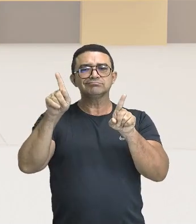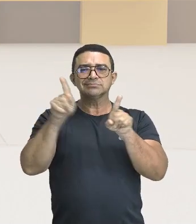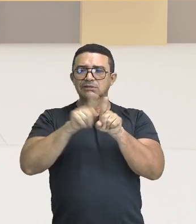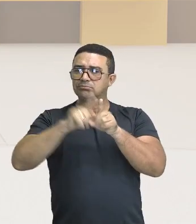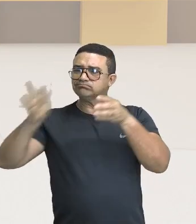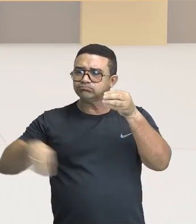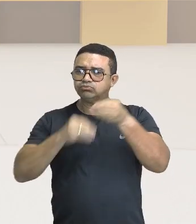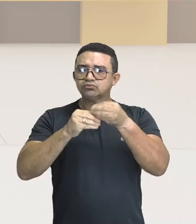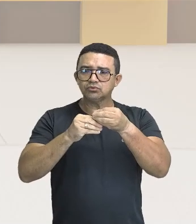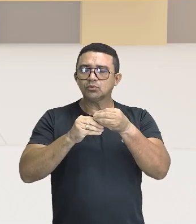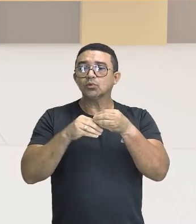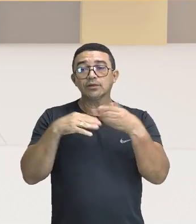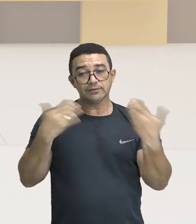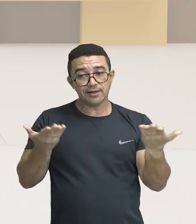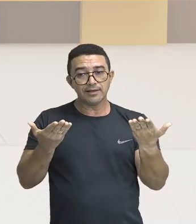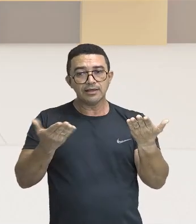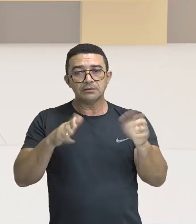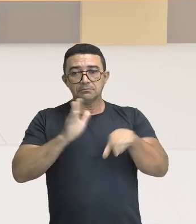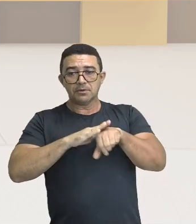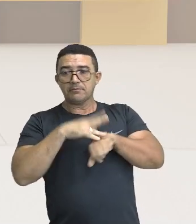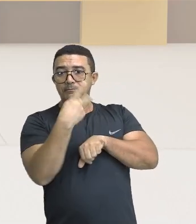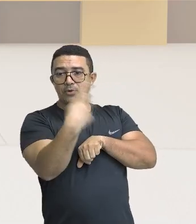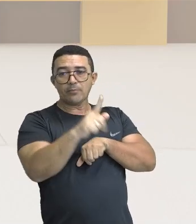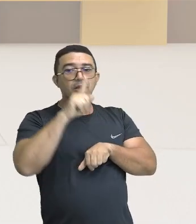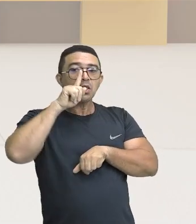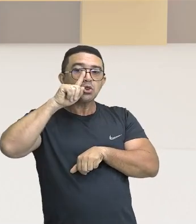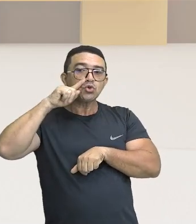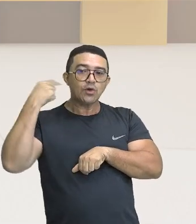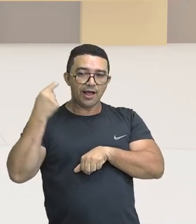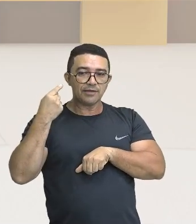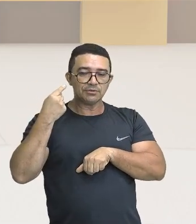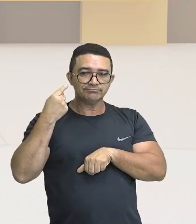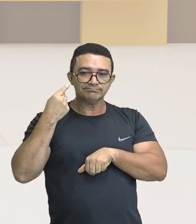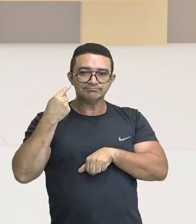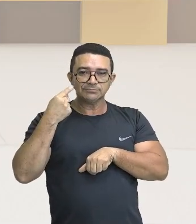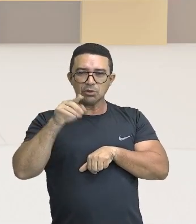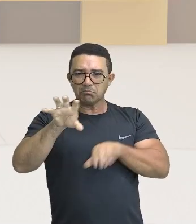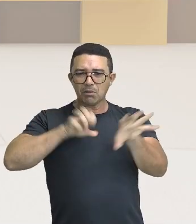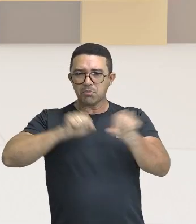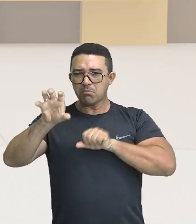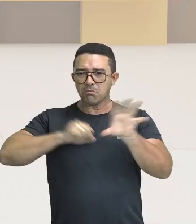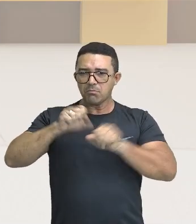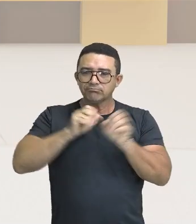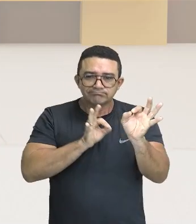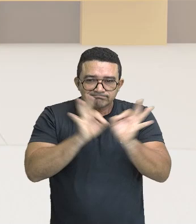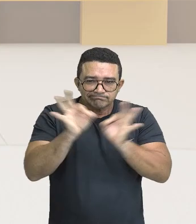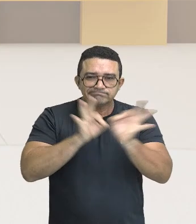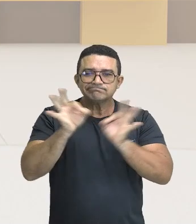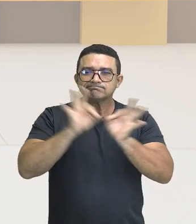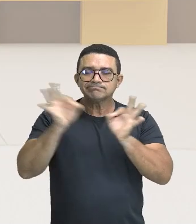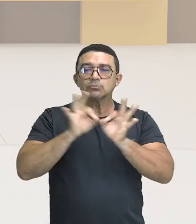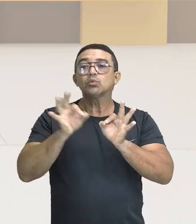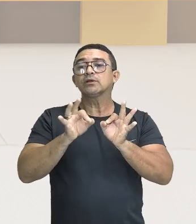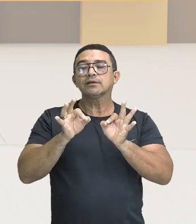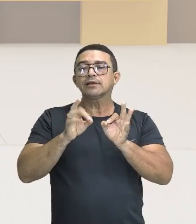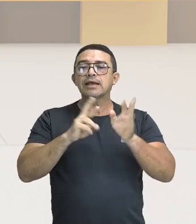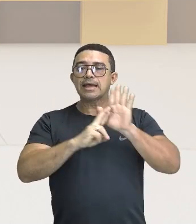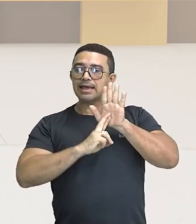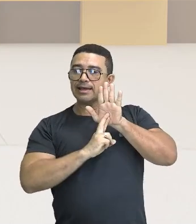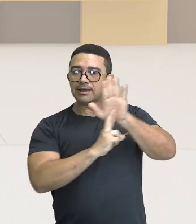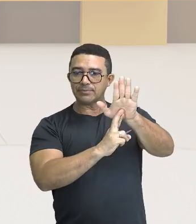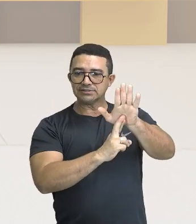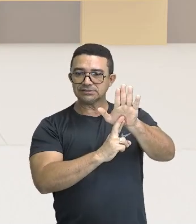para o entendimento deste autor, que é Émile Durkheim, na elaboração desse pensamento da